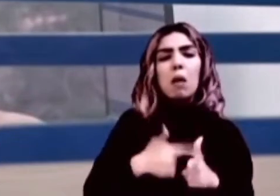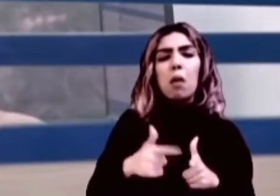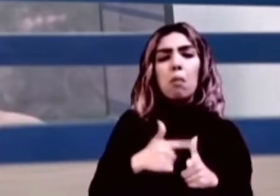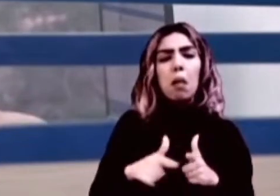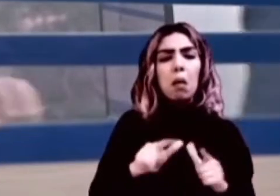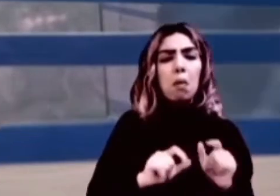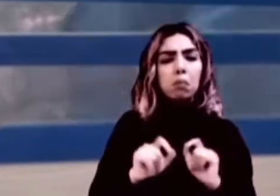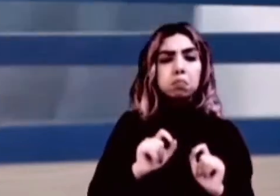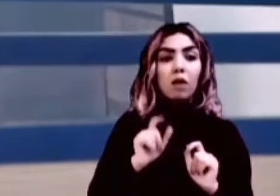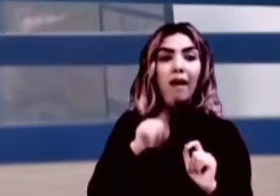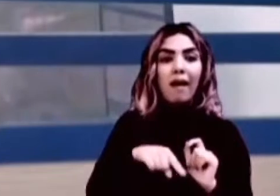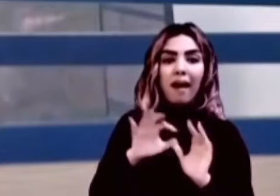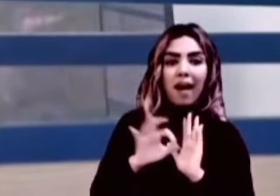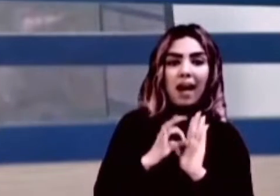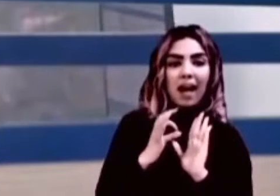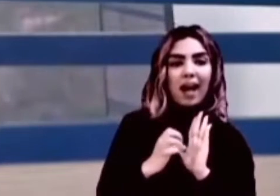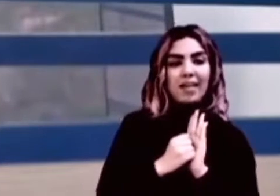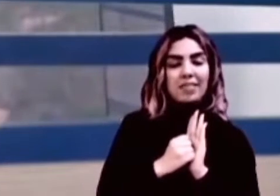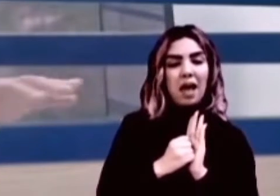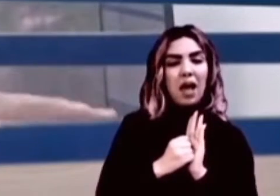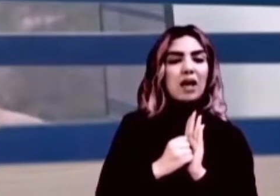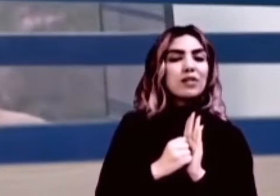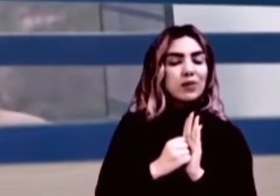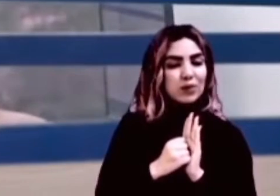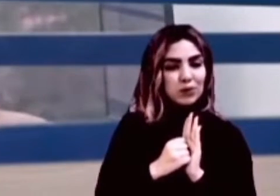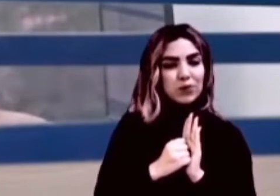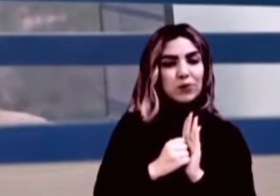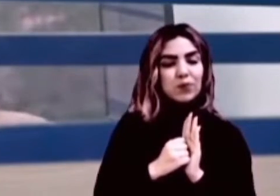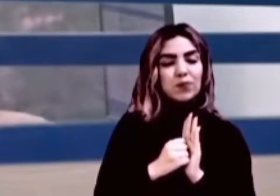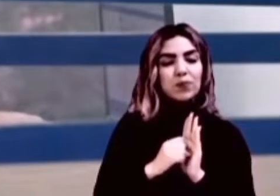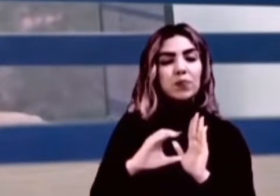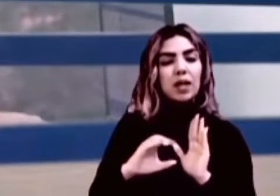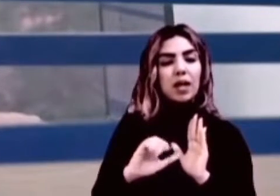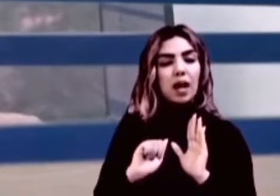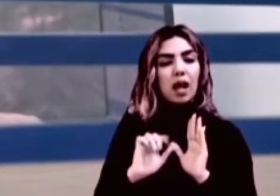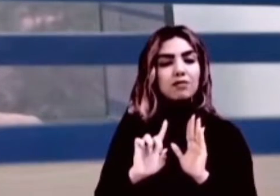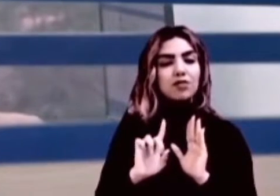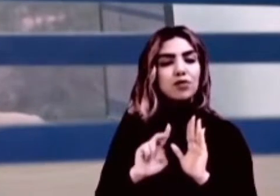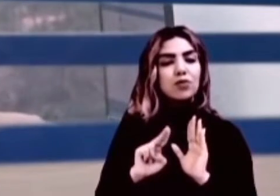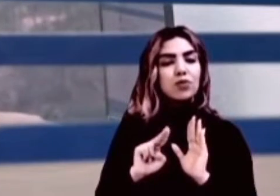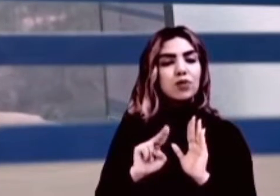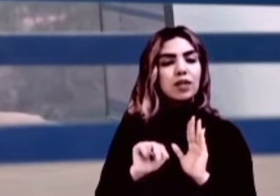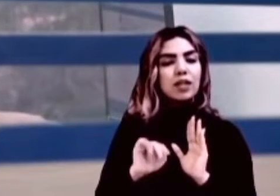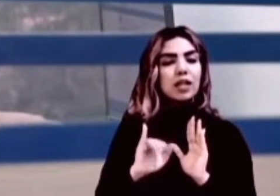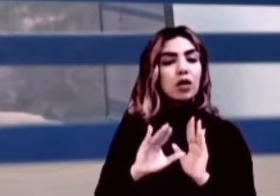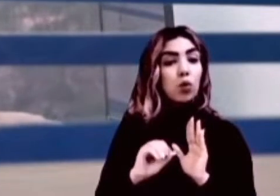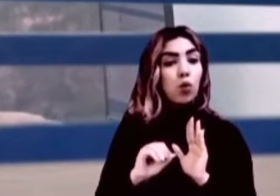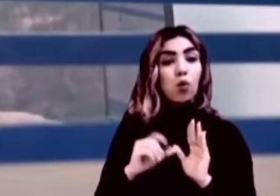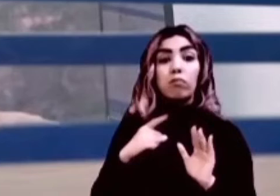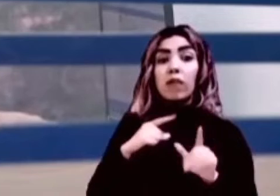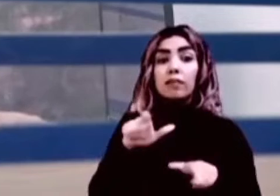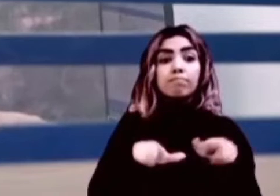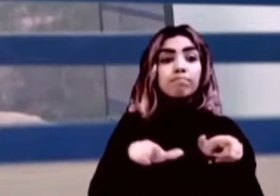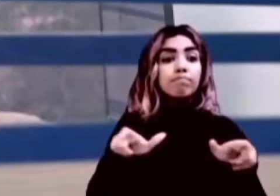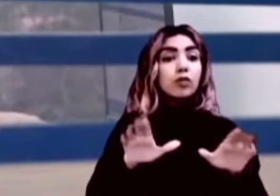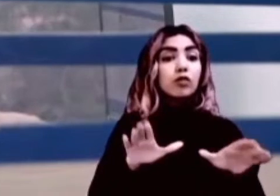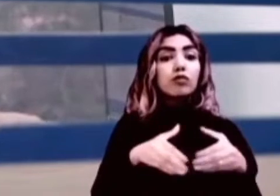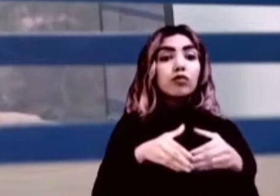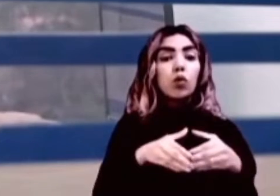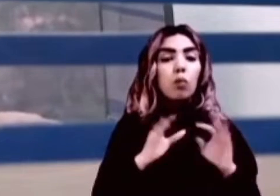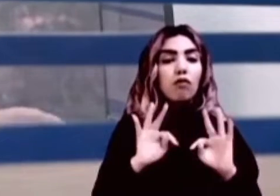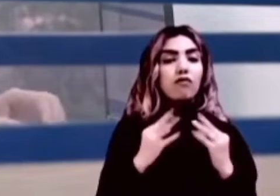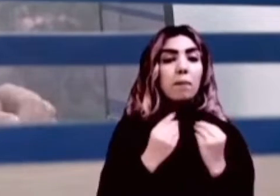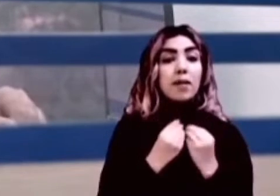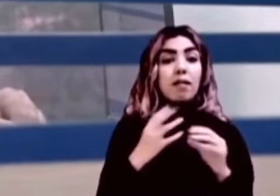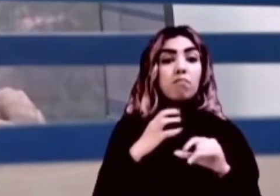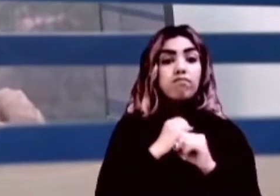único. A gente tem muitas, nós temos 22 mil famílias e hoje o governo federal pede esses recadastramentos,